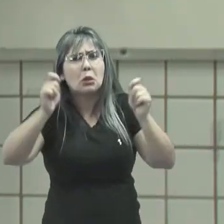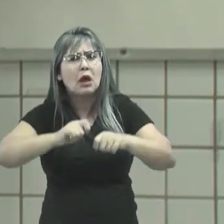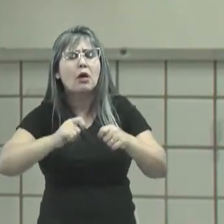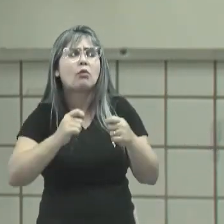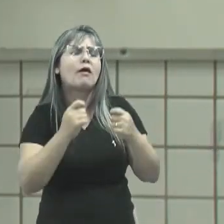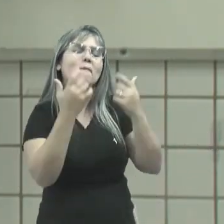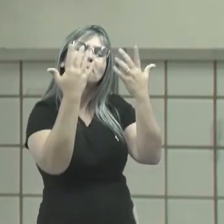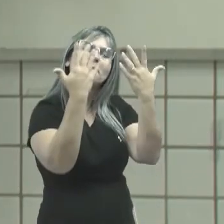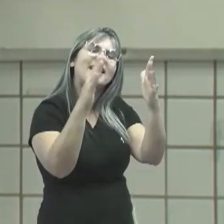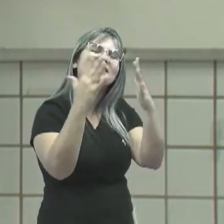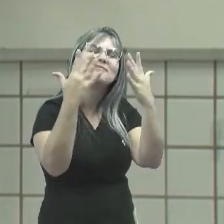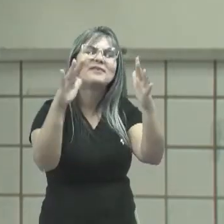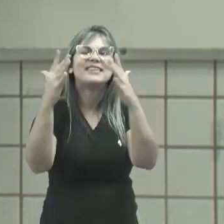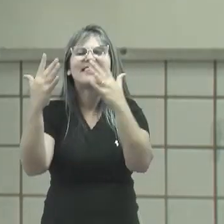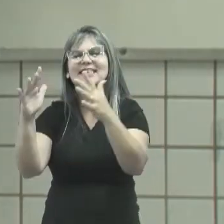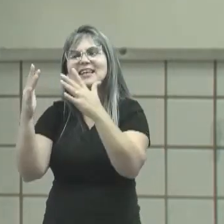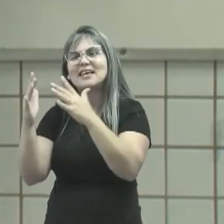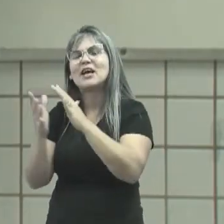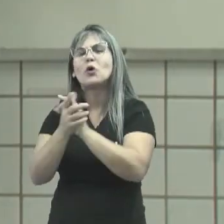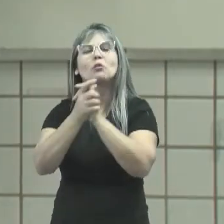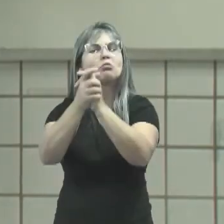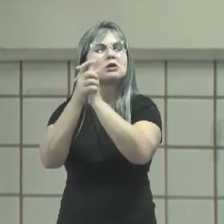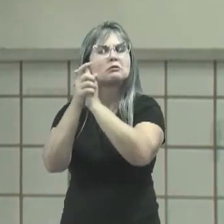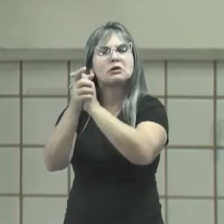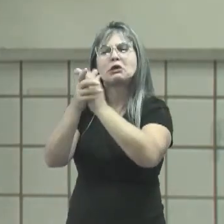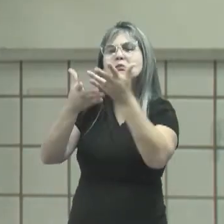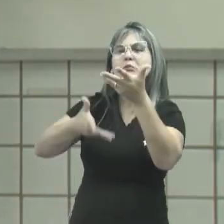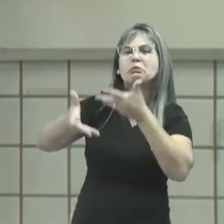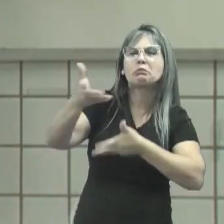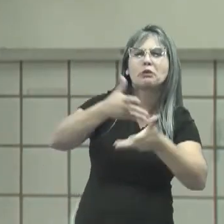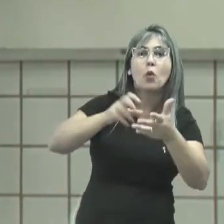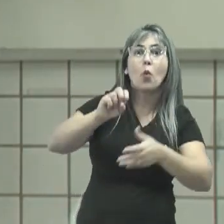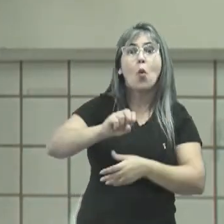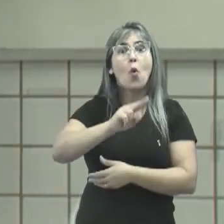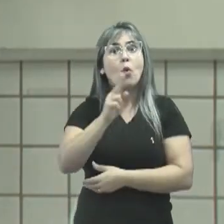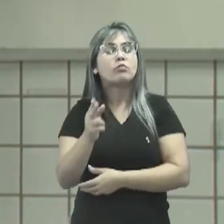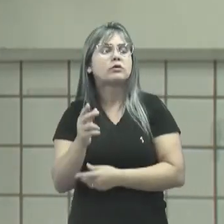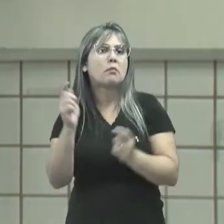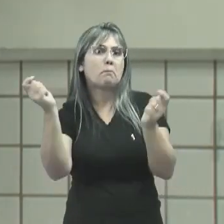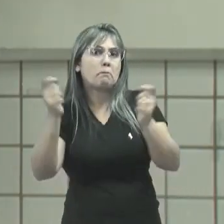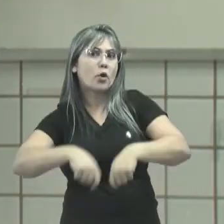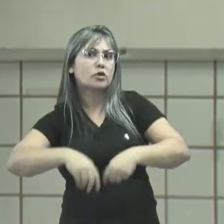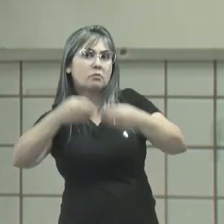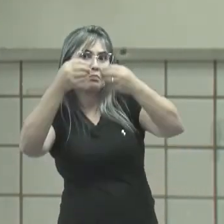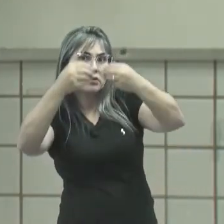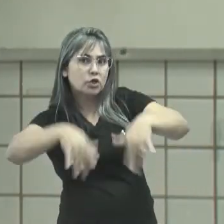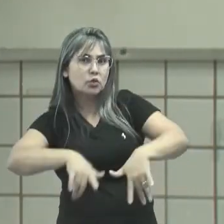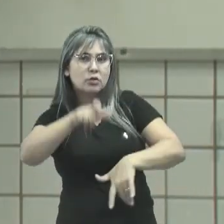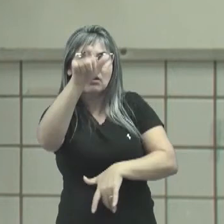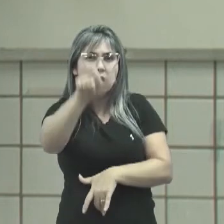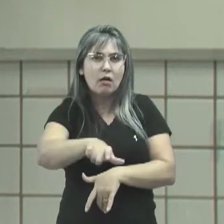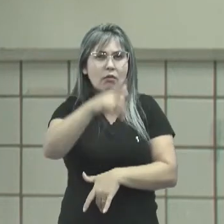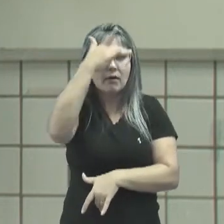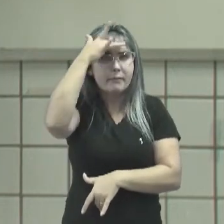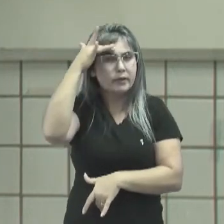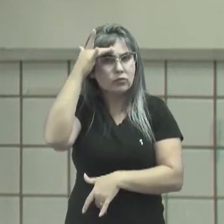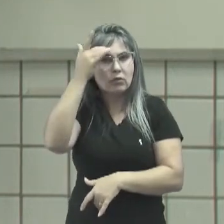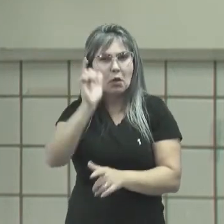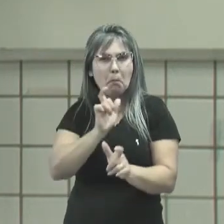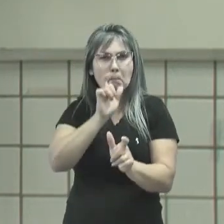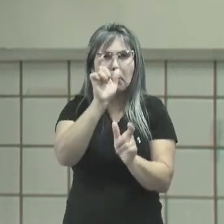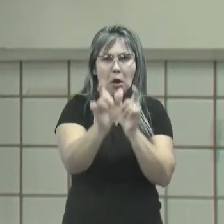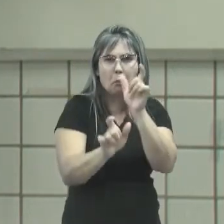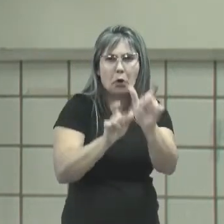parabenizar, você pode confraternizar, mas você pode também prejudicar, você pode também agredir algumas